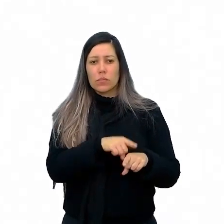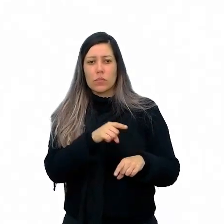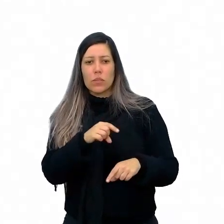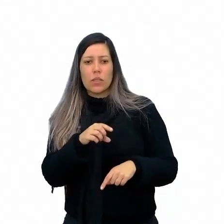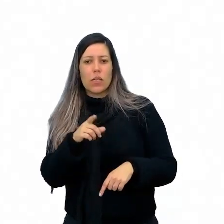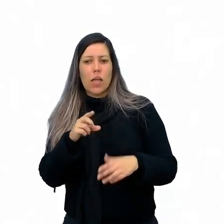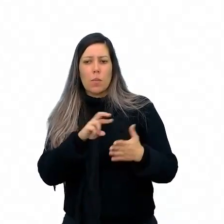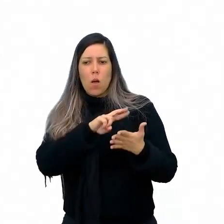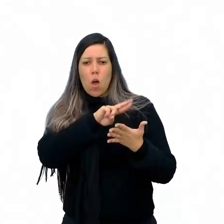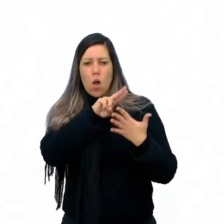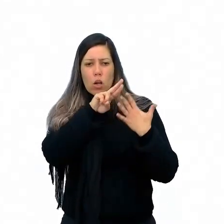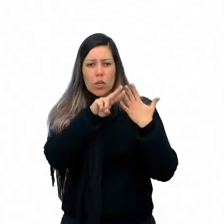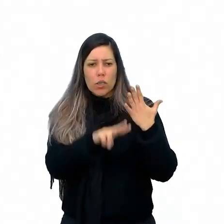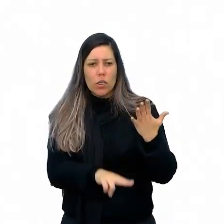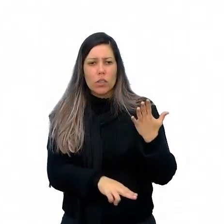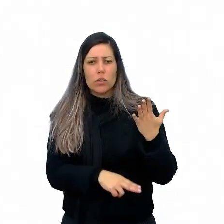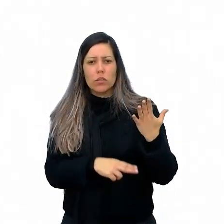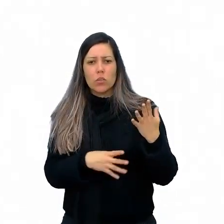de polinômio,